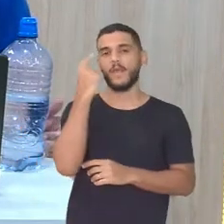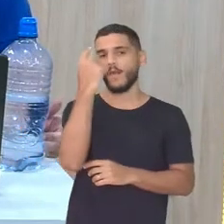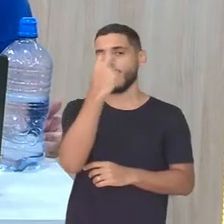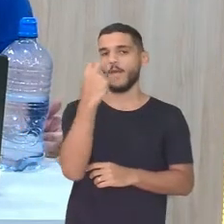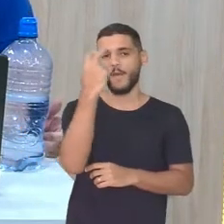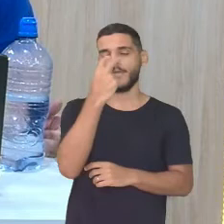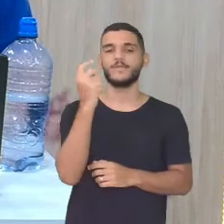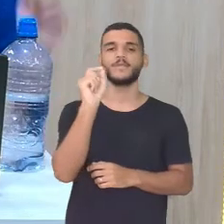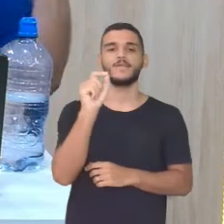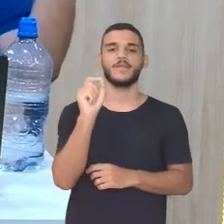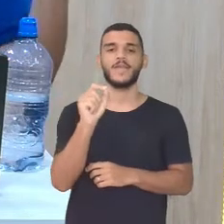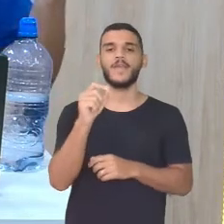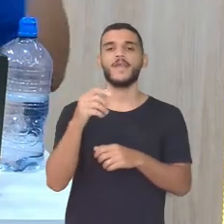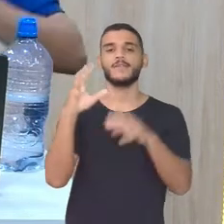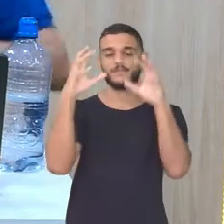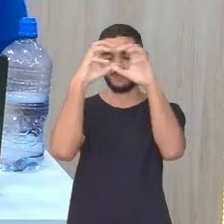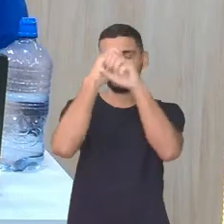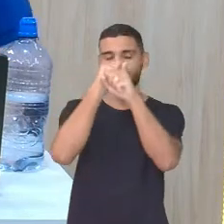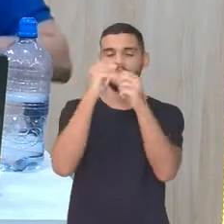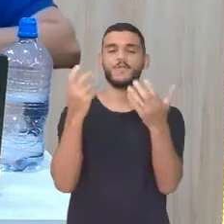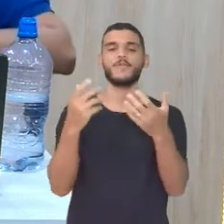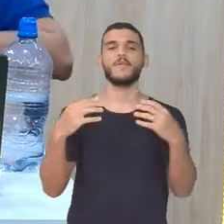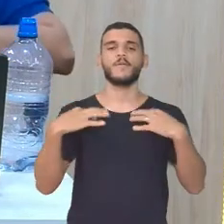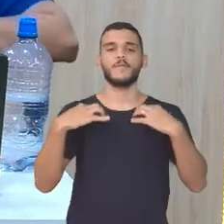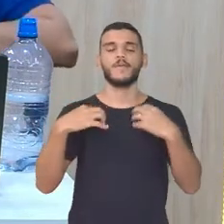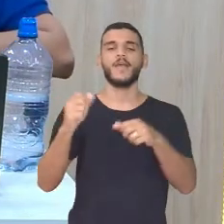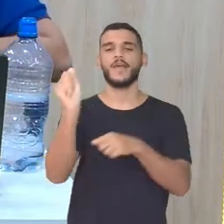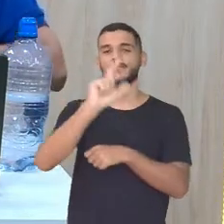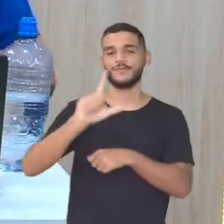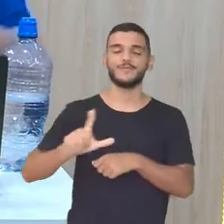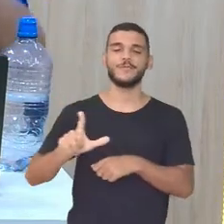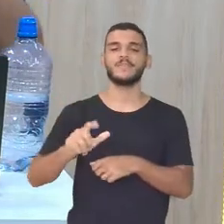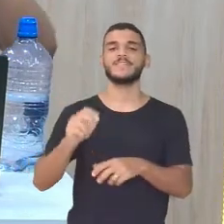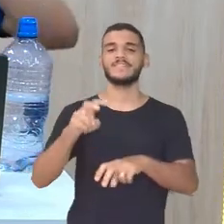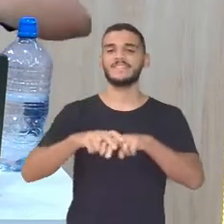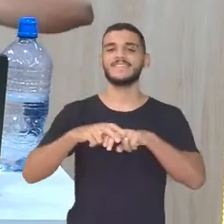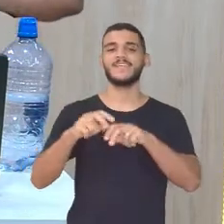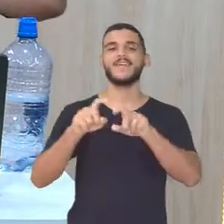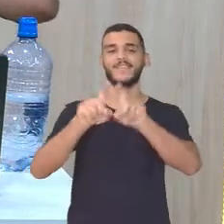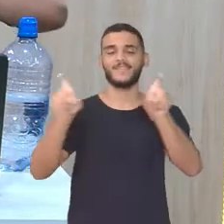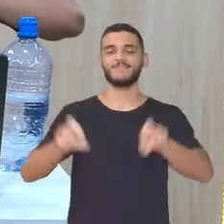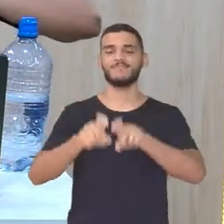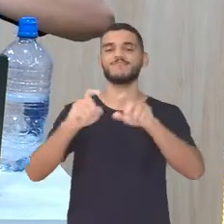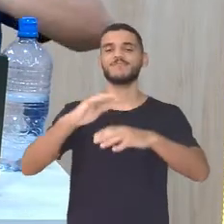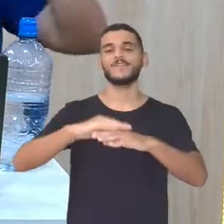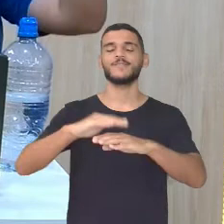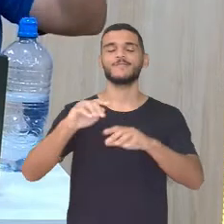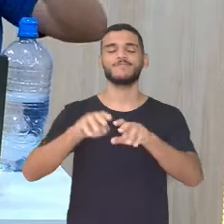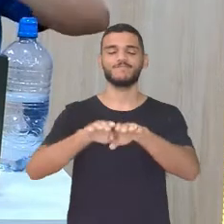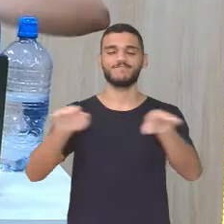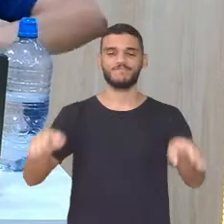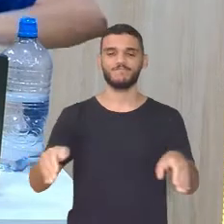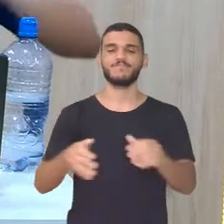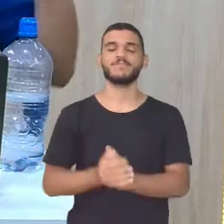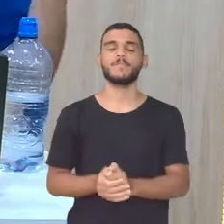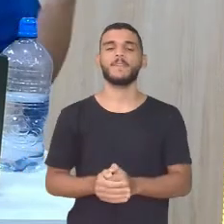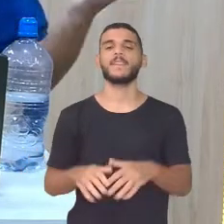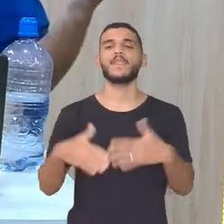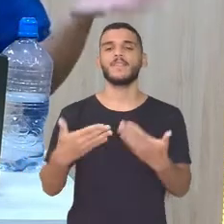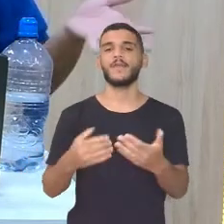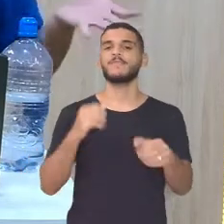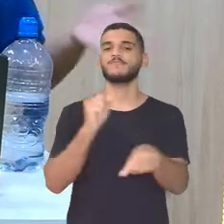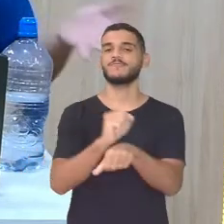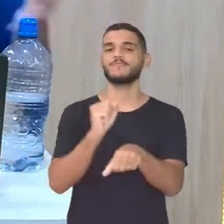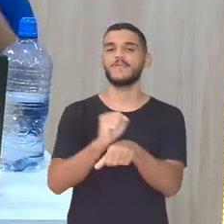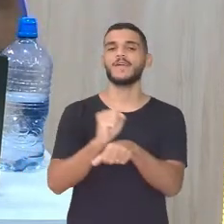estou com a blusa azul, sentadinha em frente ao computador, esperando o quê? A comunicação de vocês pelo chat. Então venham aqui, porque vocês